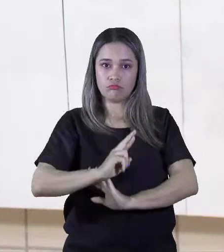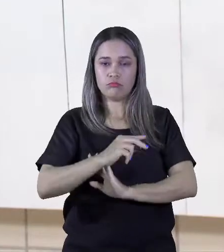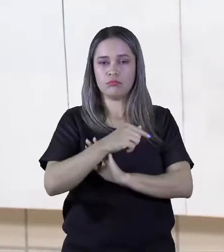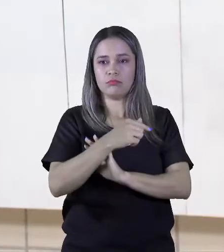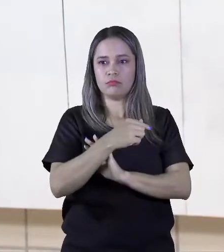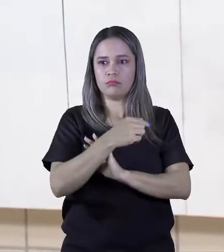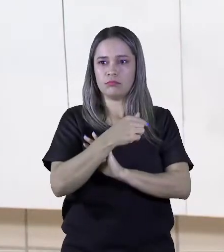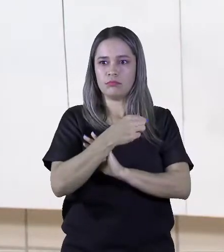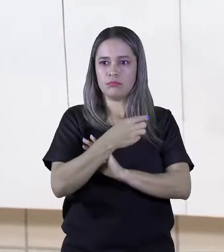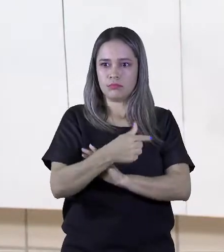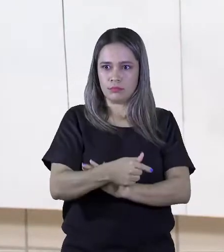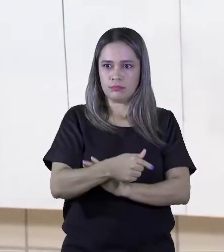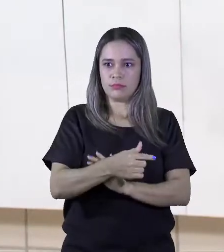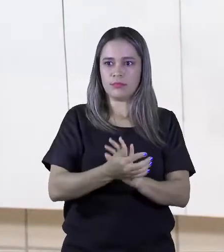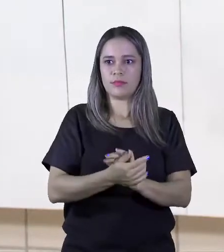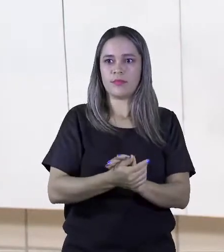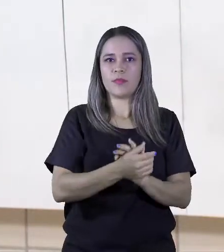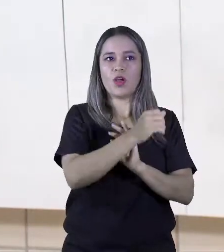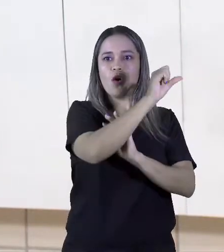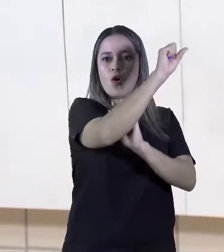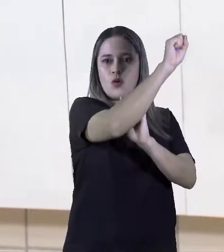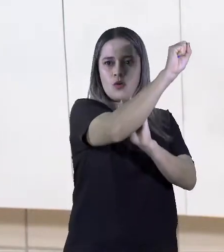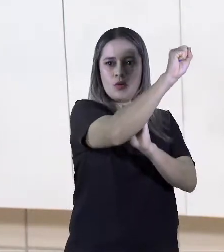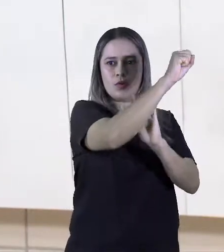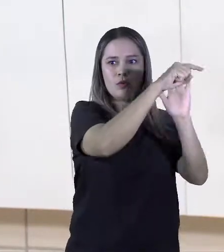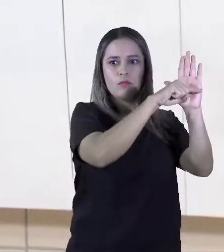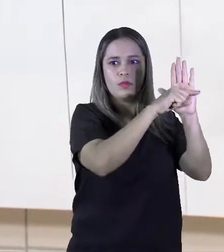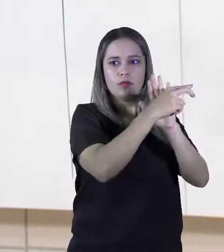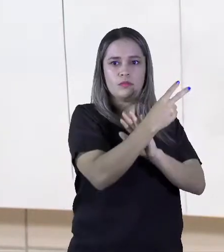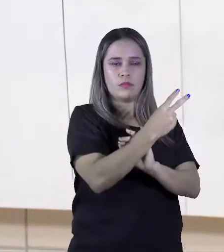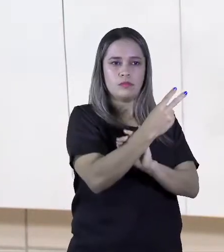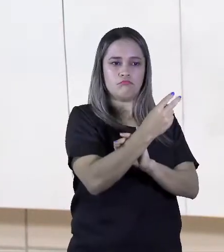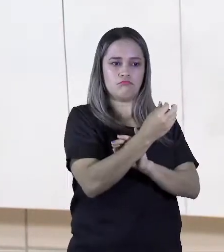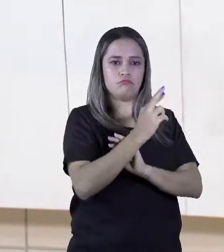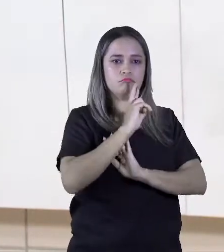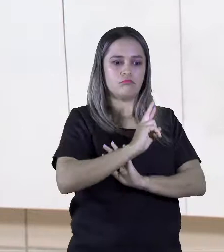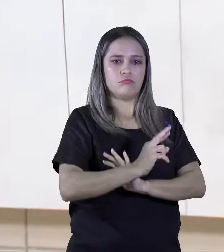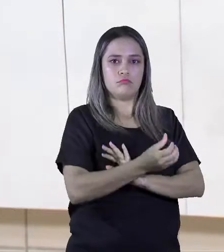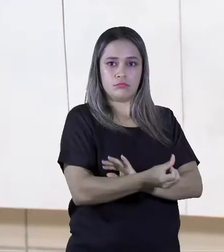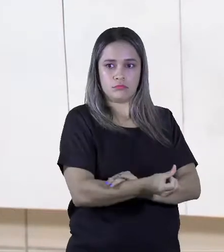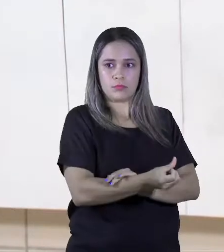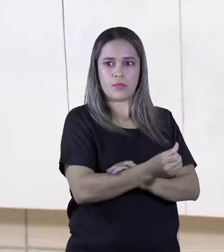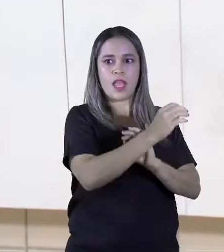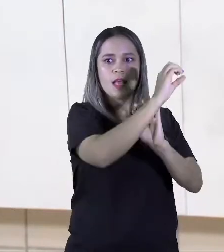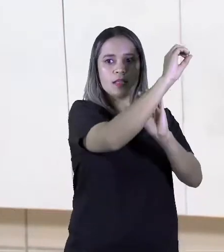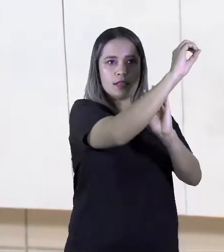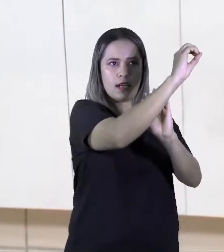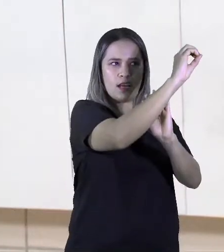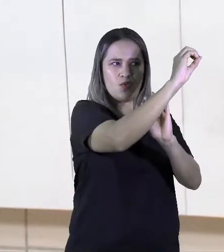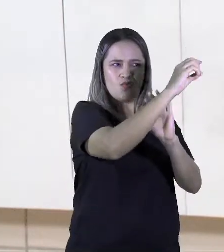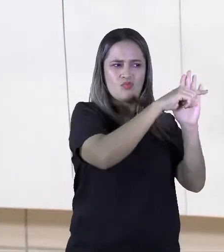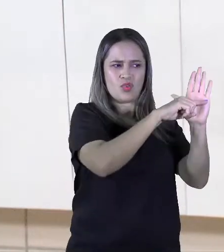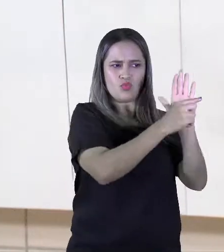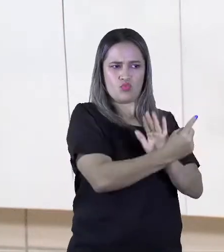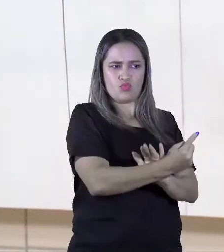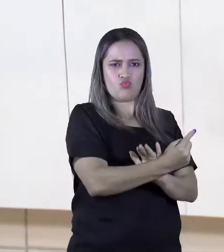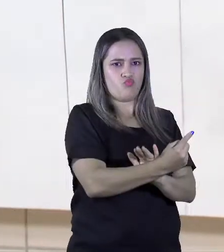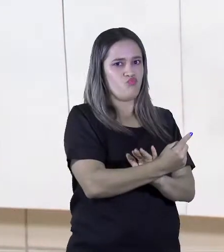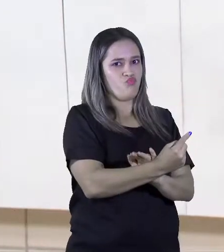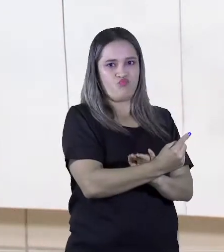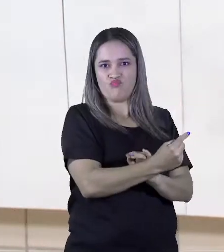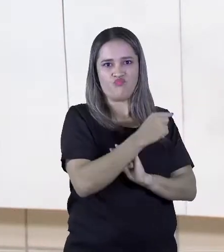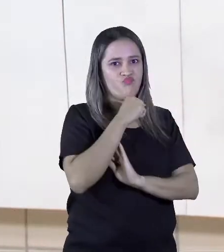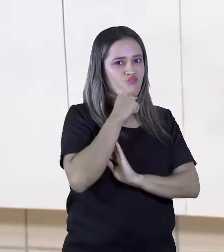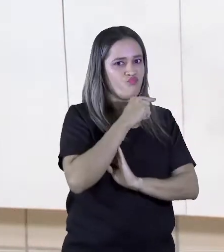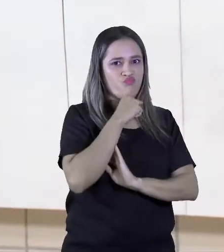Agora, 8 menos 2, 6. 0 menos 1, novamente eu tenho uma situação onde eu não consigo